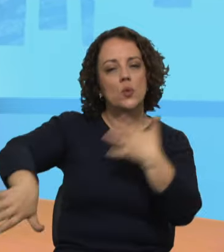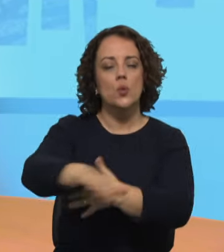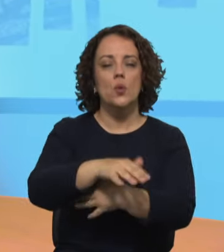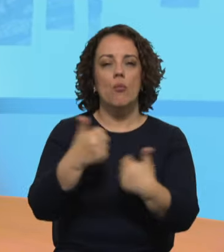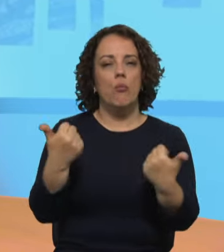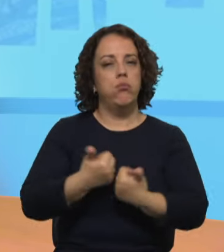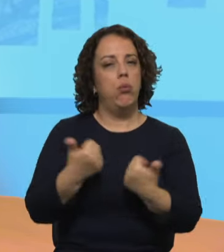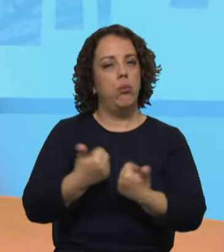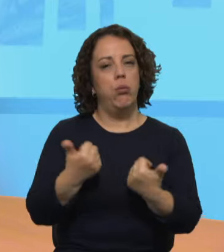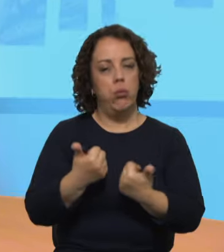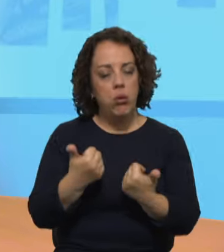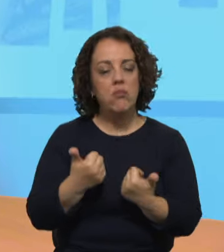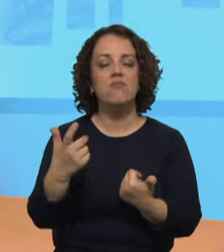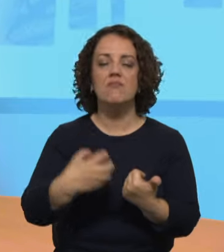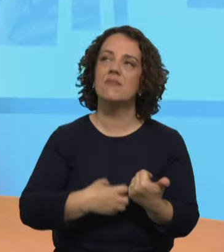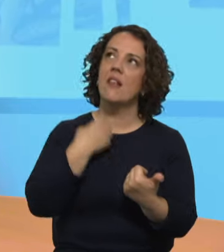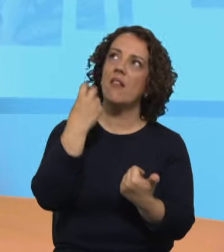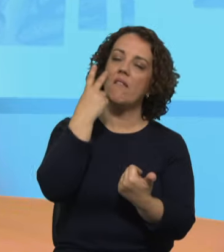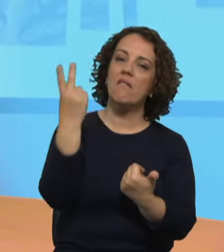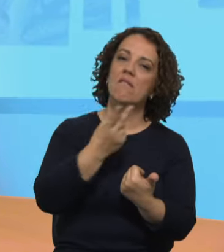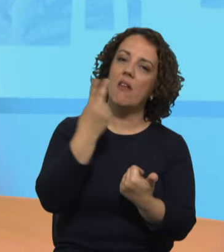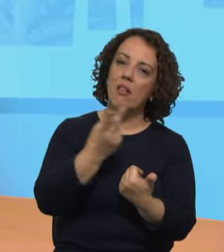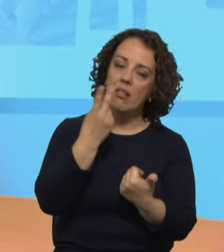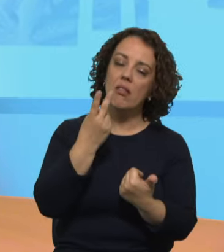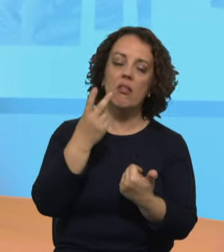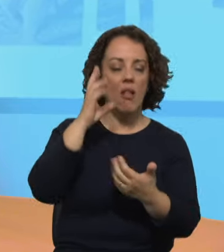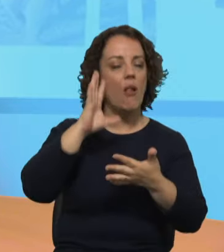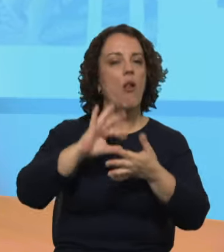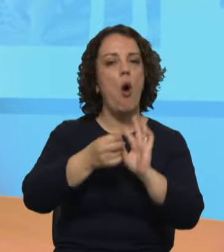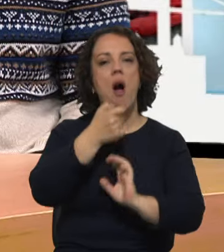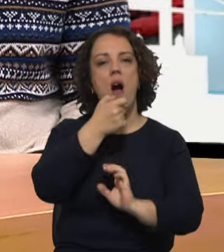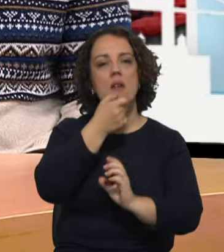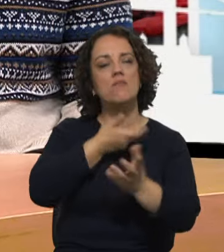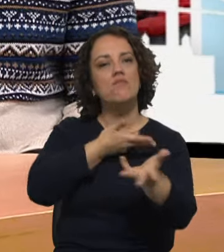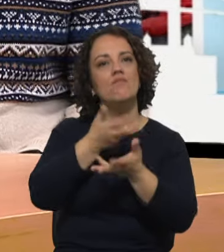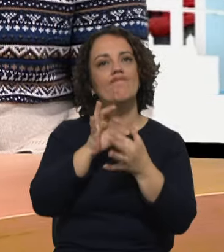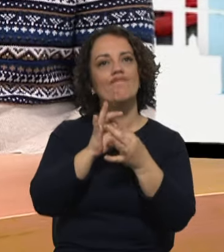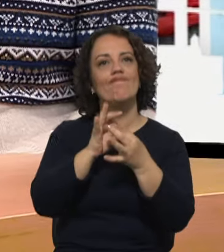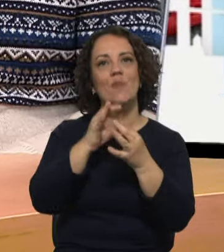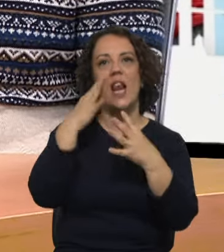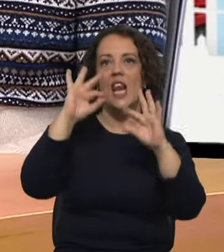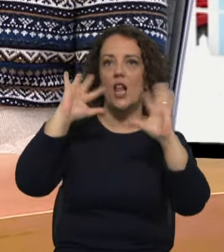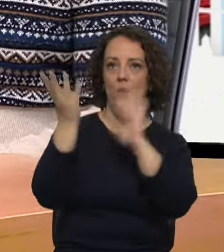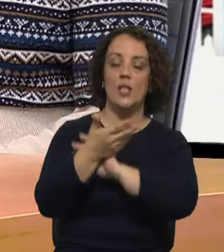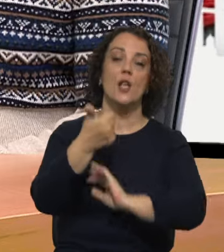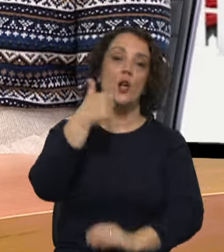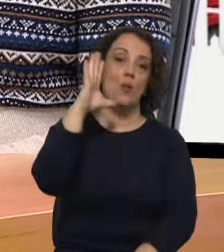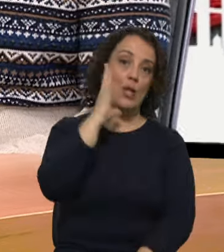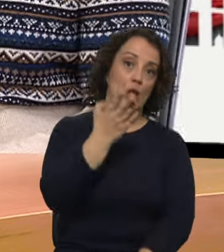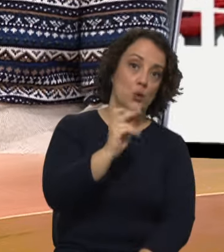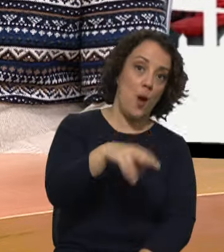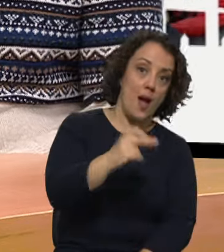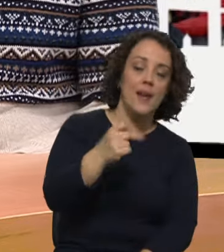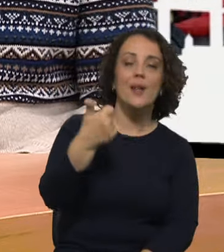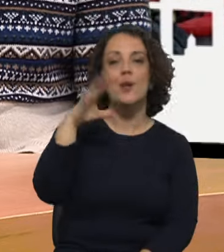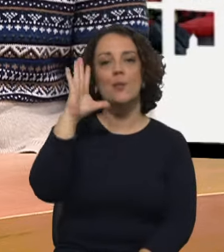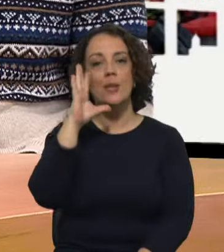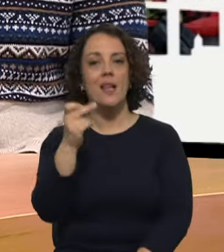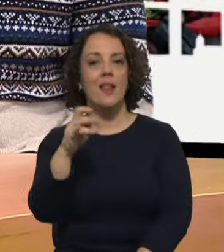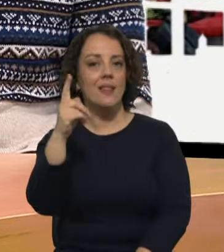que a vida faz sentido quando estiver em respeito pela natureza Boa tarde Joana Boa tarde André obrigada por estarem no programa